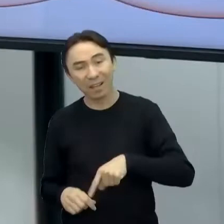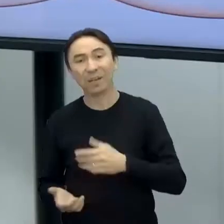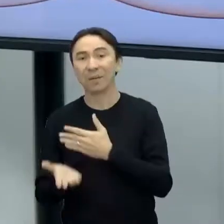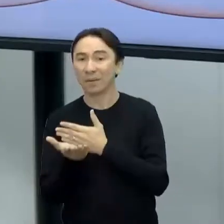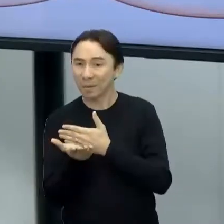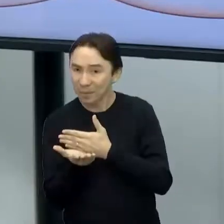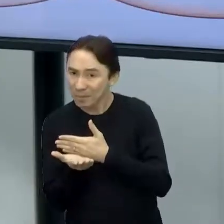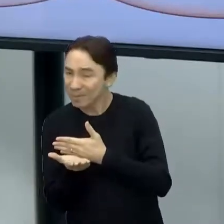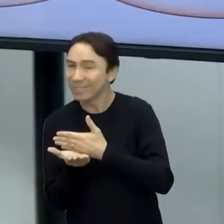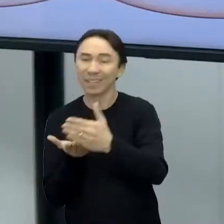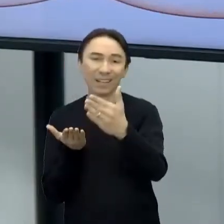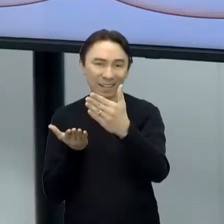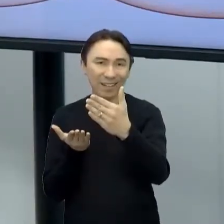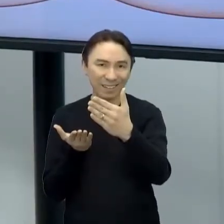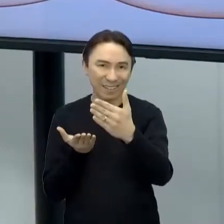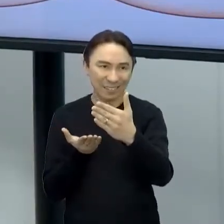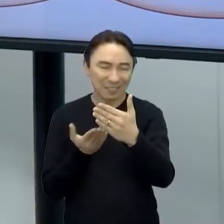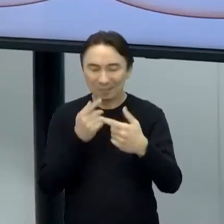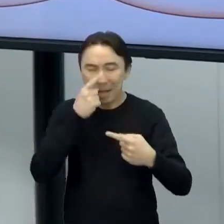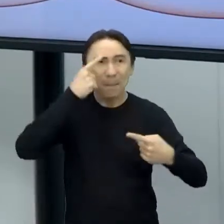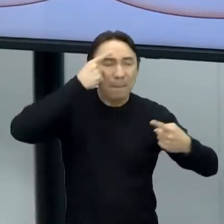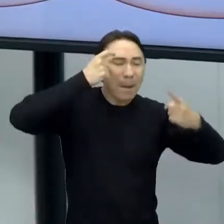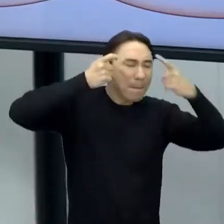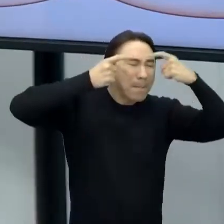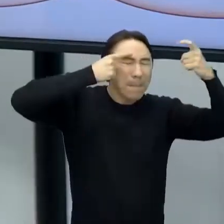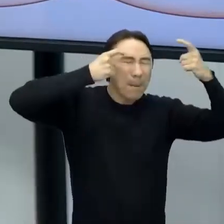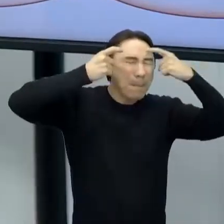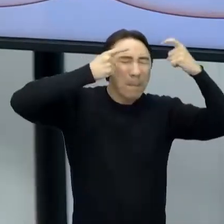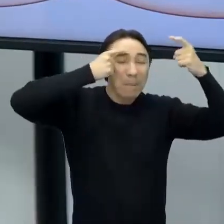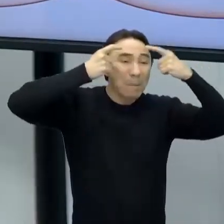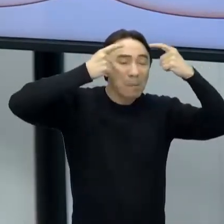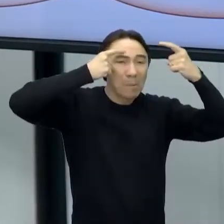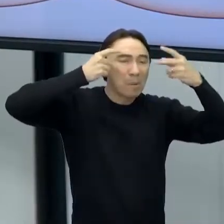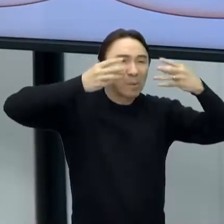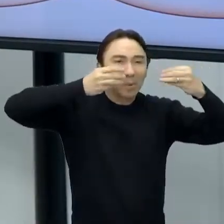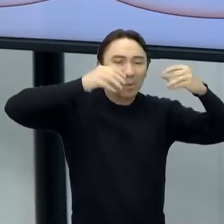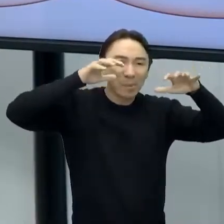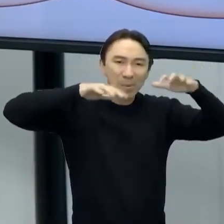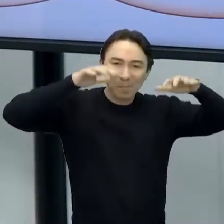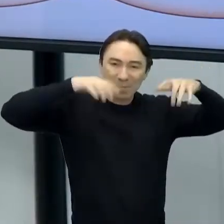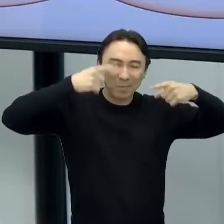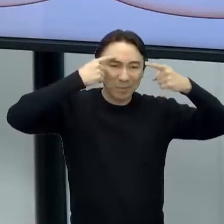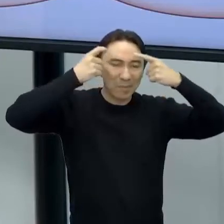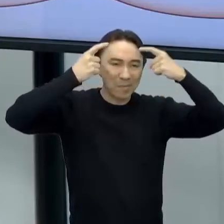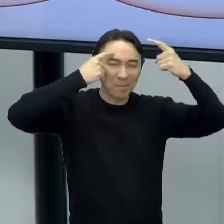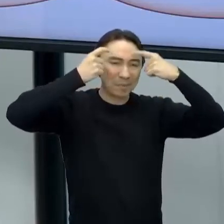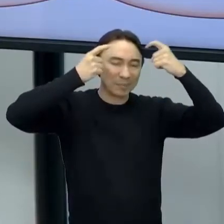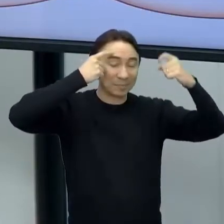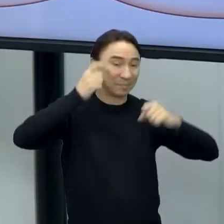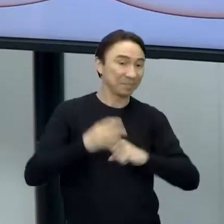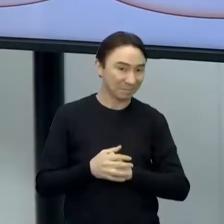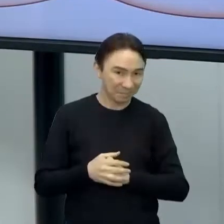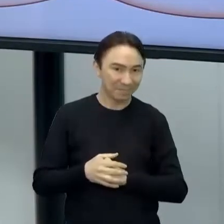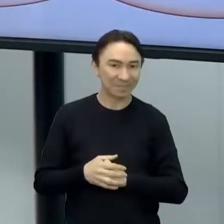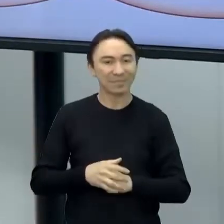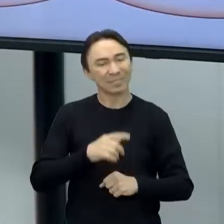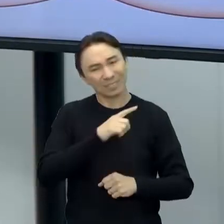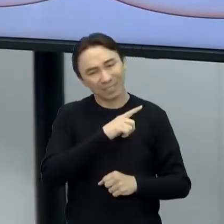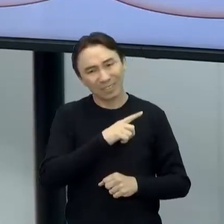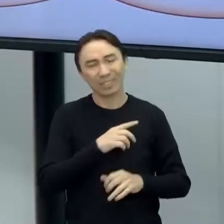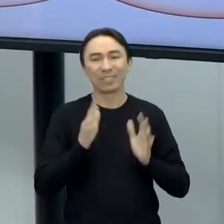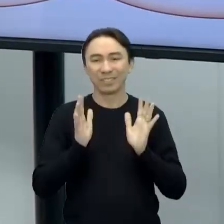nosso brainstorm, a nossa chuva de ideias. Para isso, eu tenho que ter um conhecimento. Então, nós passamos a atividade 1 inteirinha,